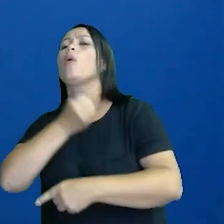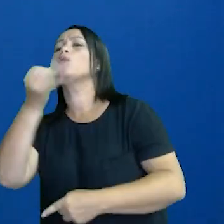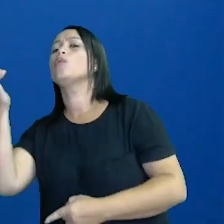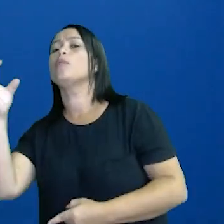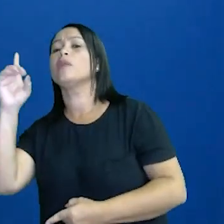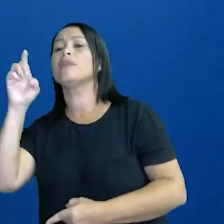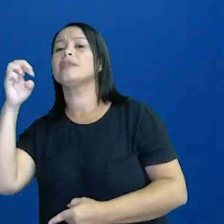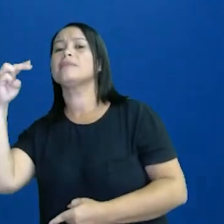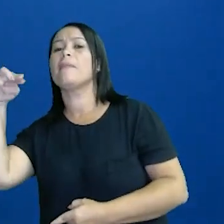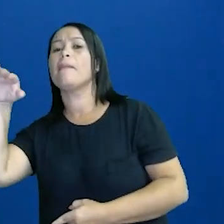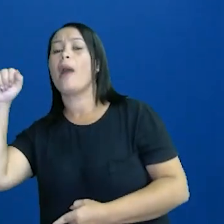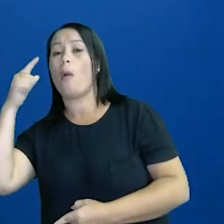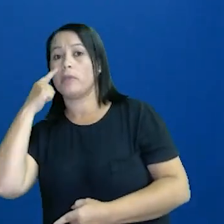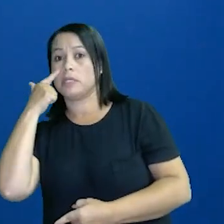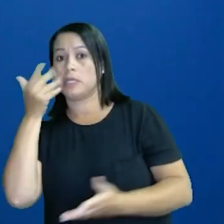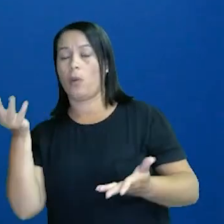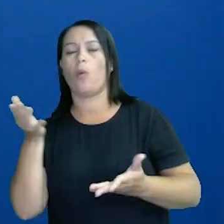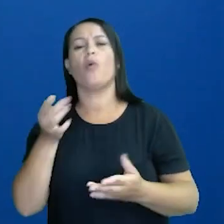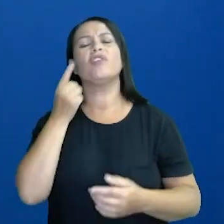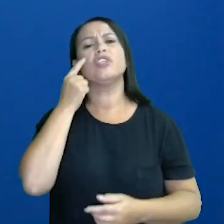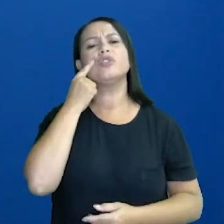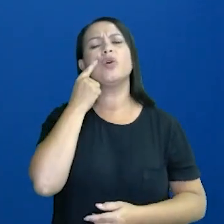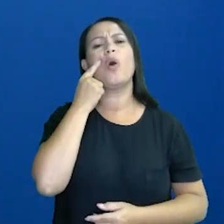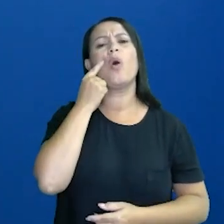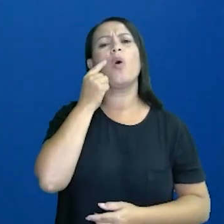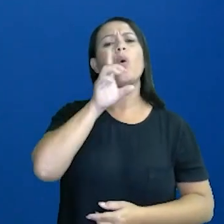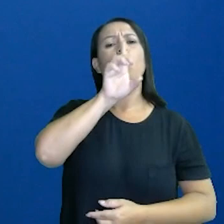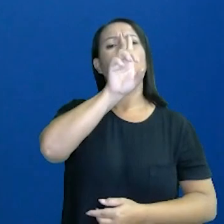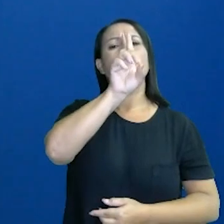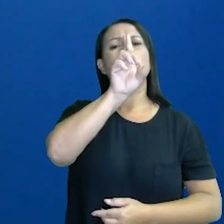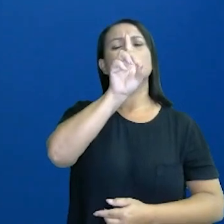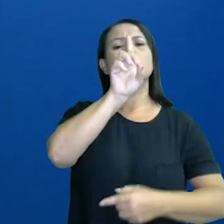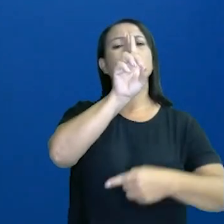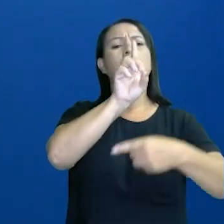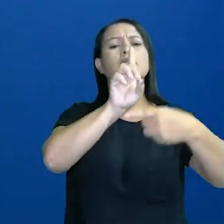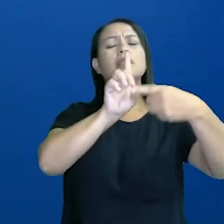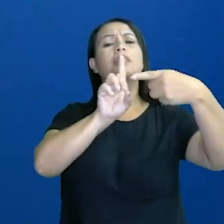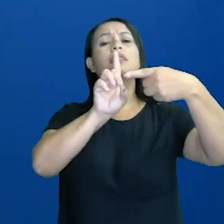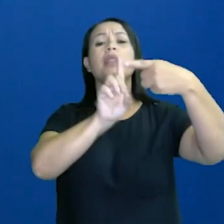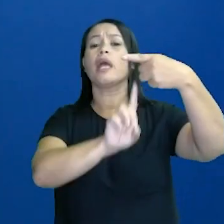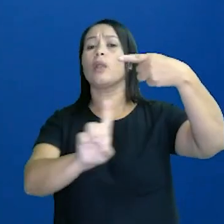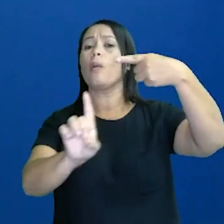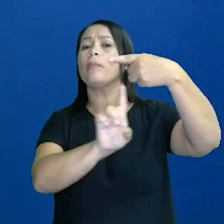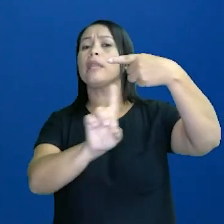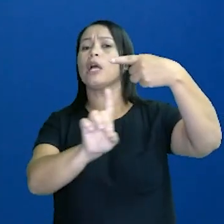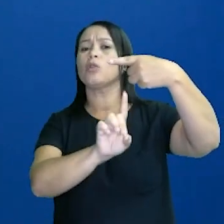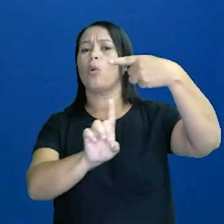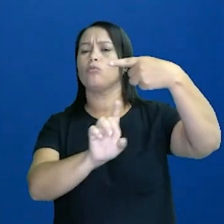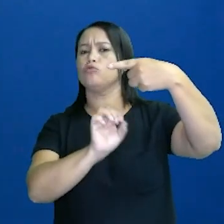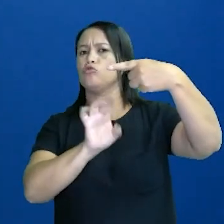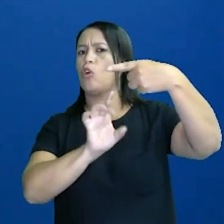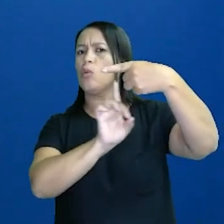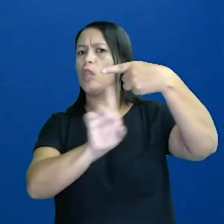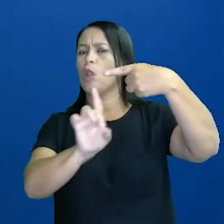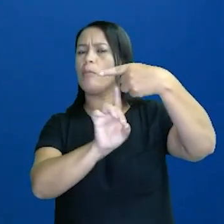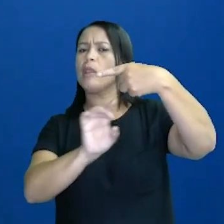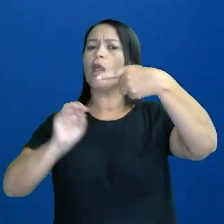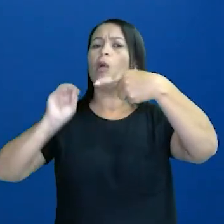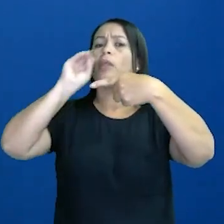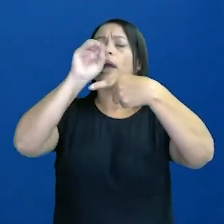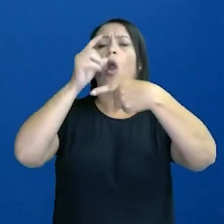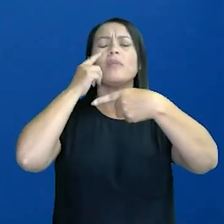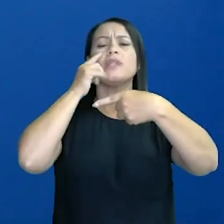preste atenção. O denominador, então aqui você vai colocar apenas quem é o denominador, tá? Como é que